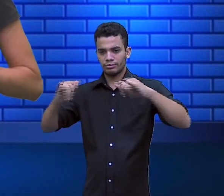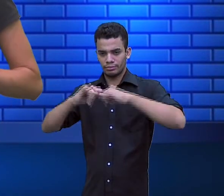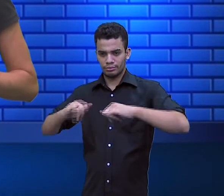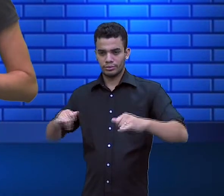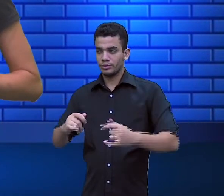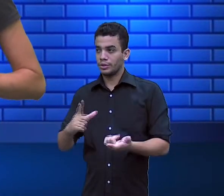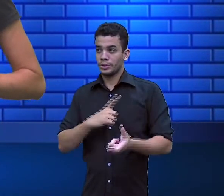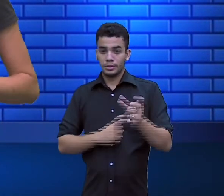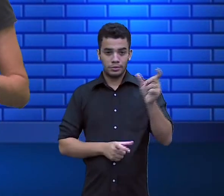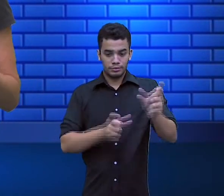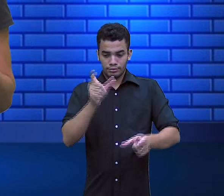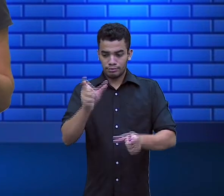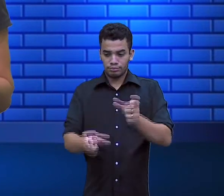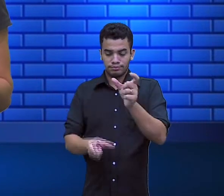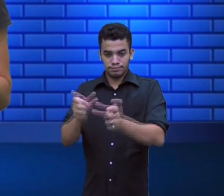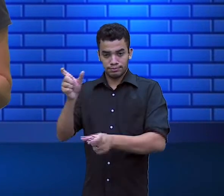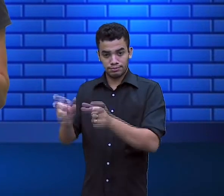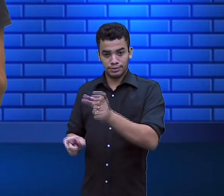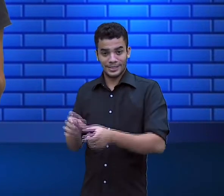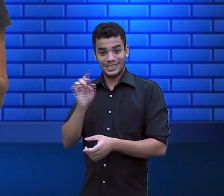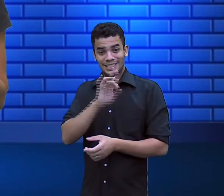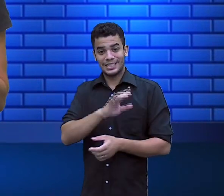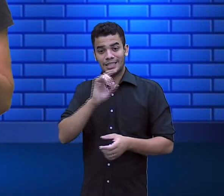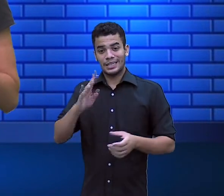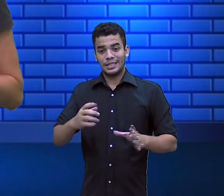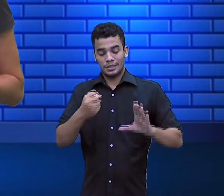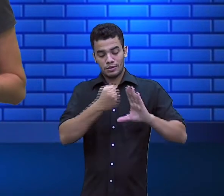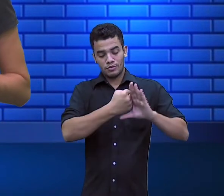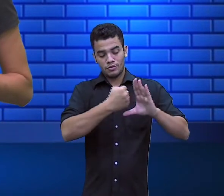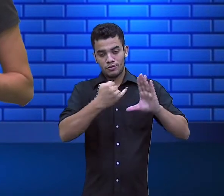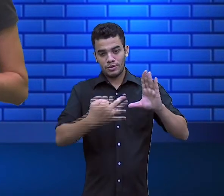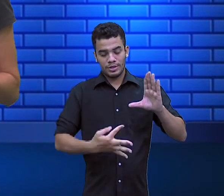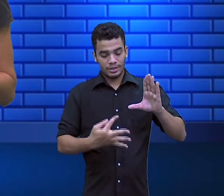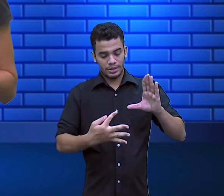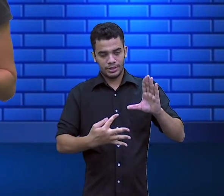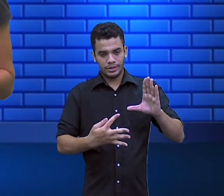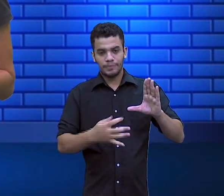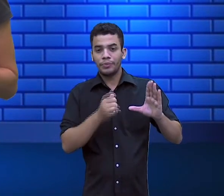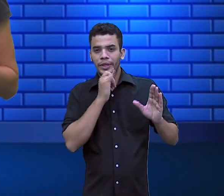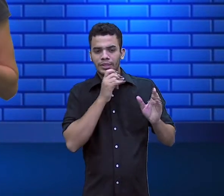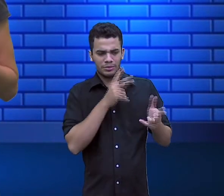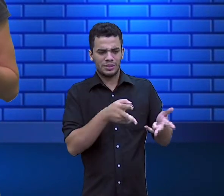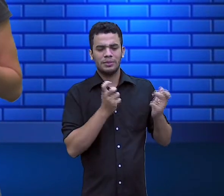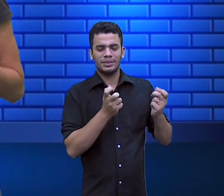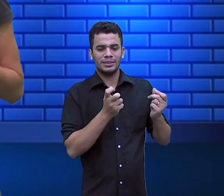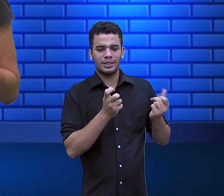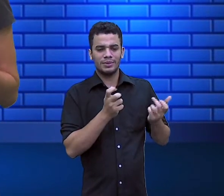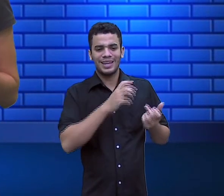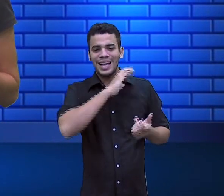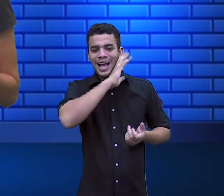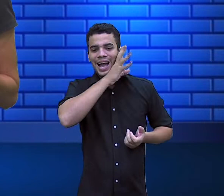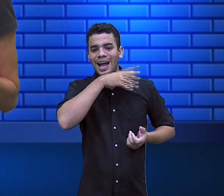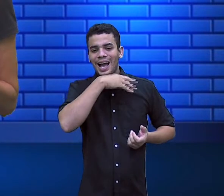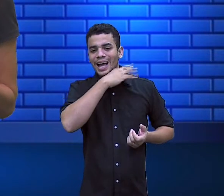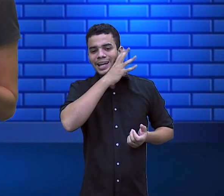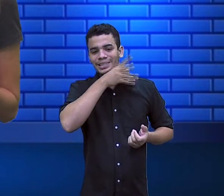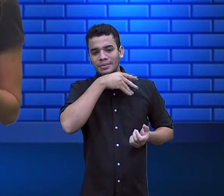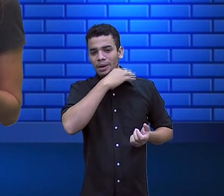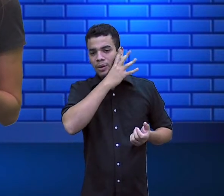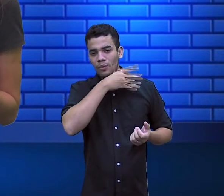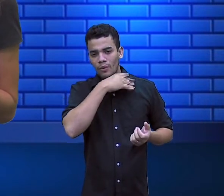o quê, pessoal? Características humanas, como a ganância,